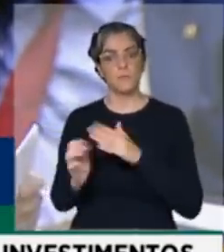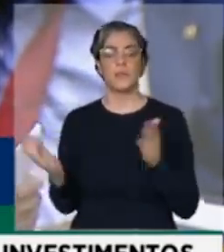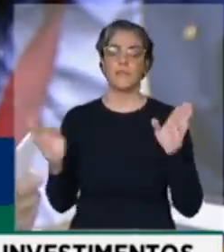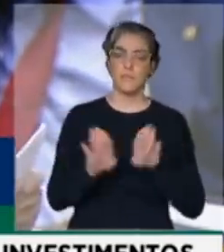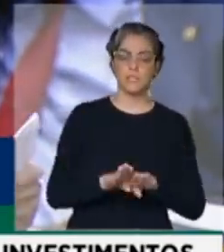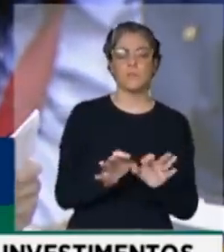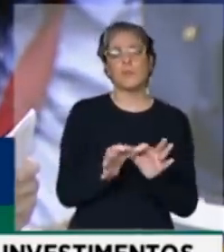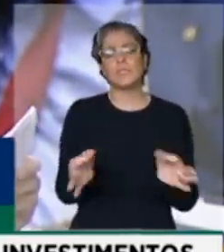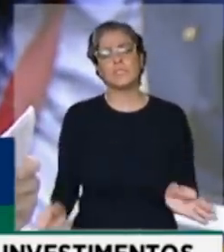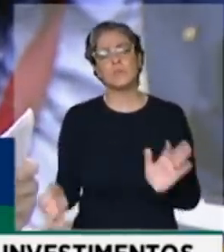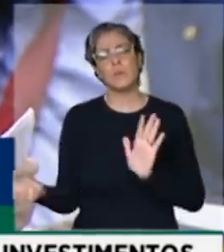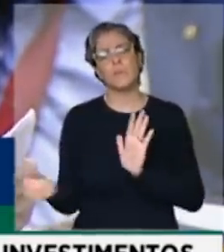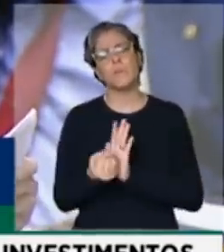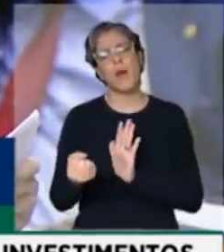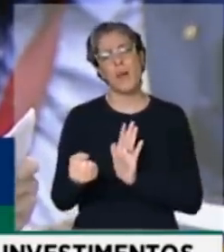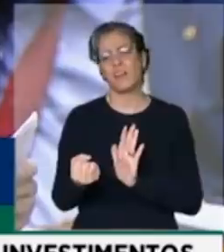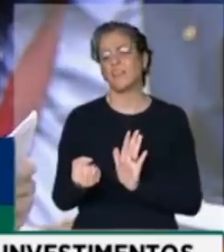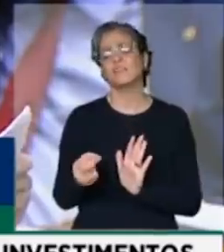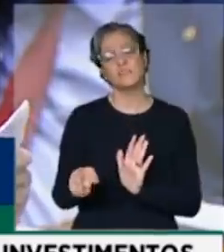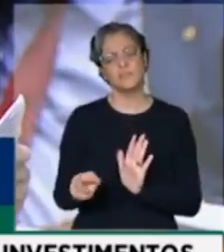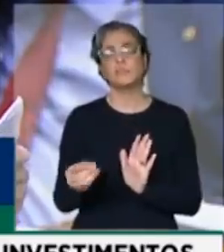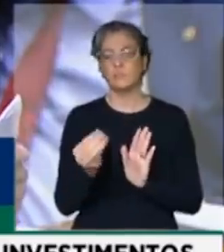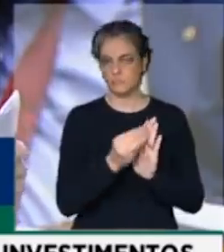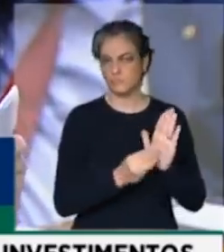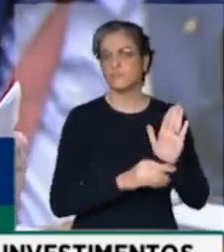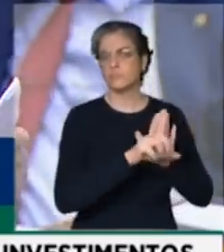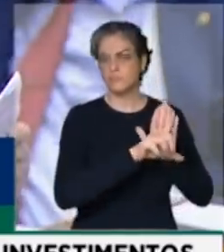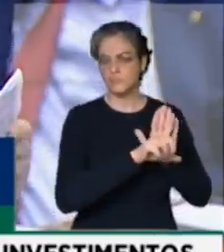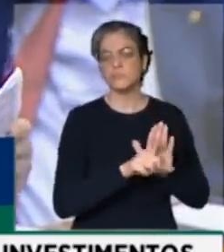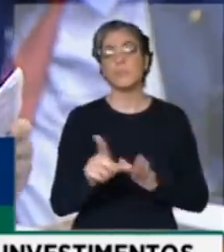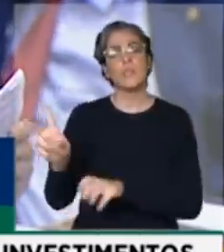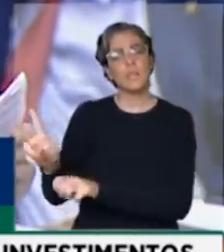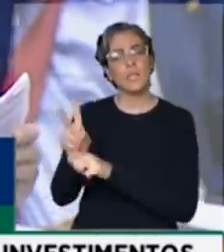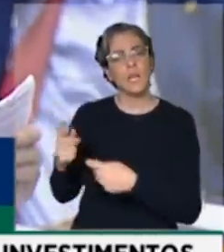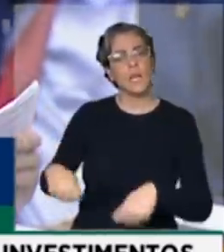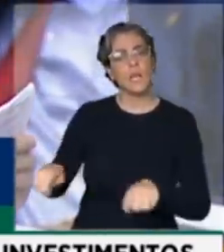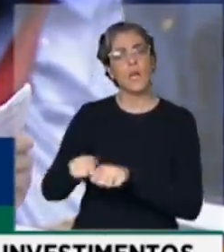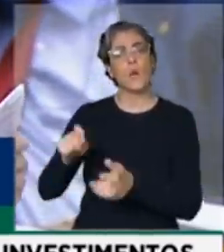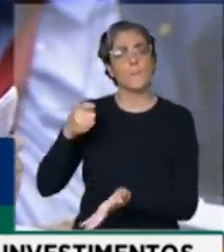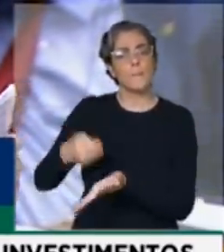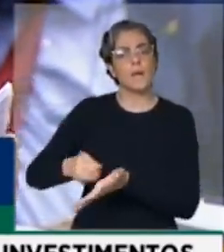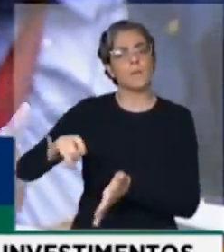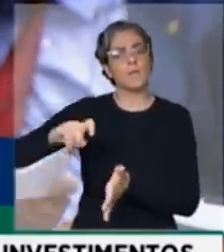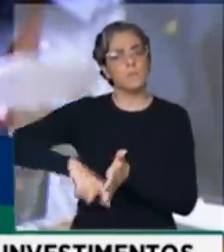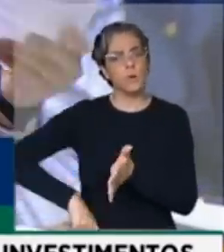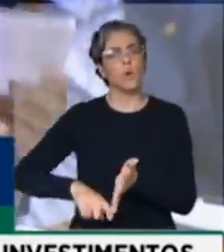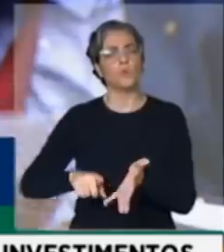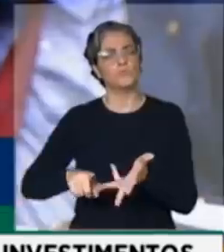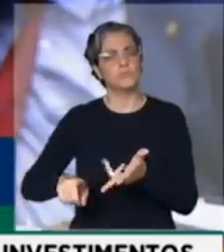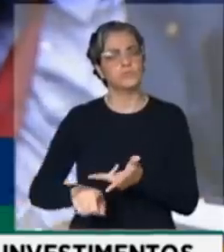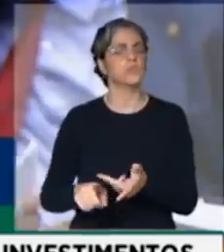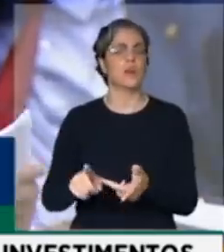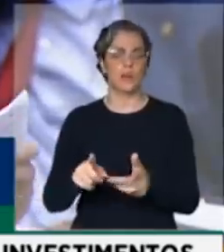de marca, que é outro ponto trazido no projeto, simplificar o acesso ao crédito, simplificar pagamento de tributo. Aliás,